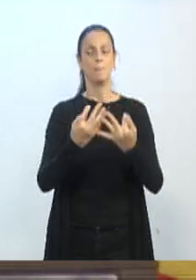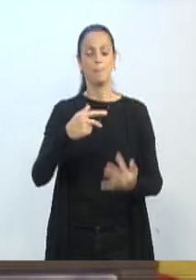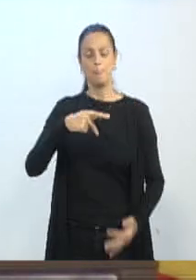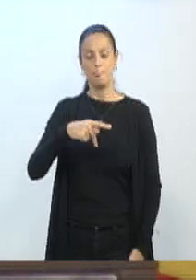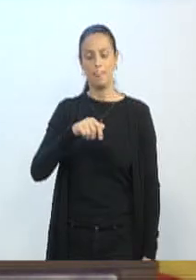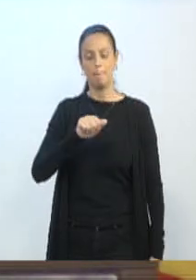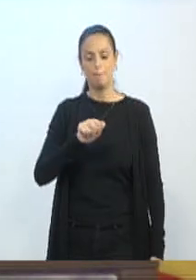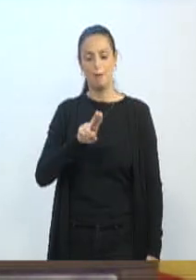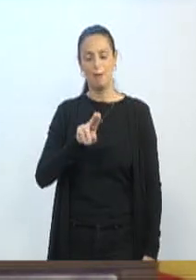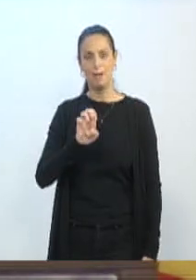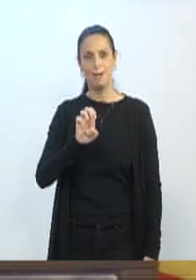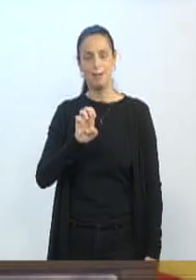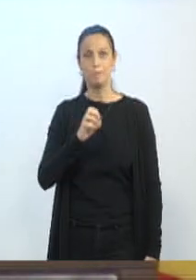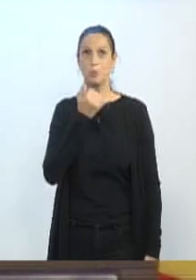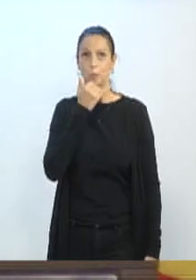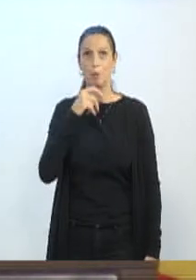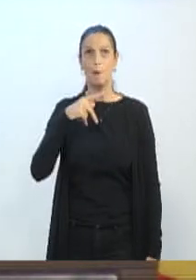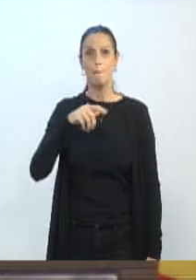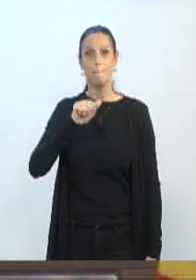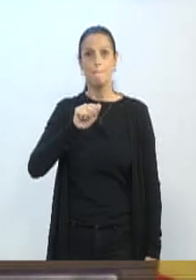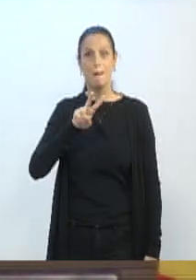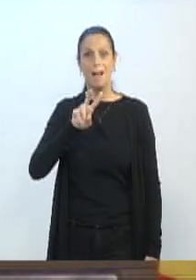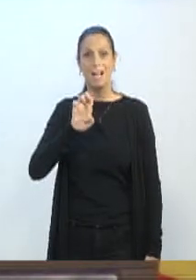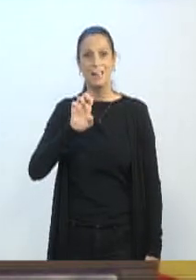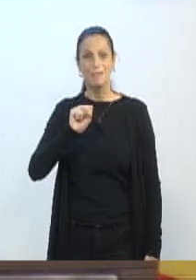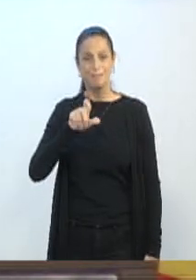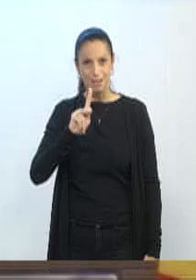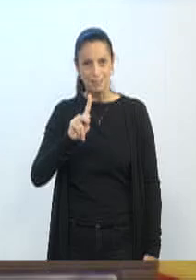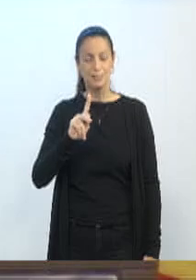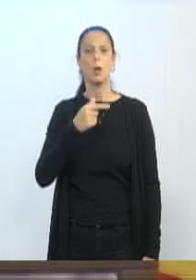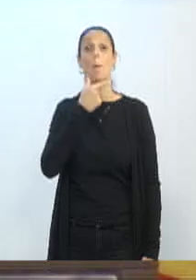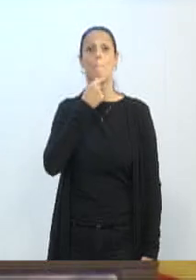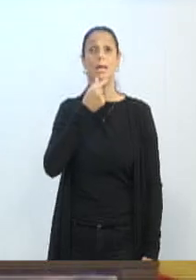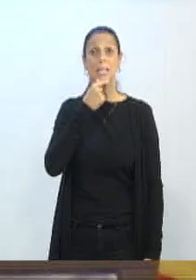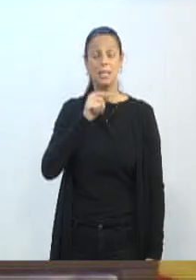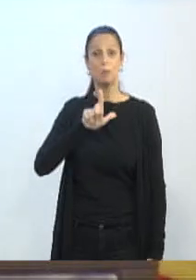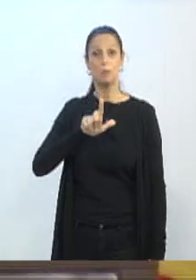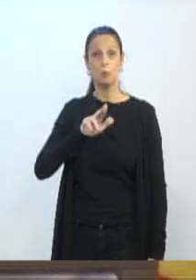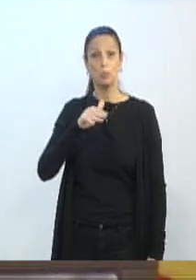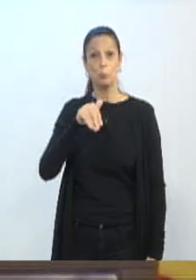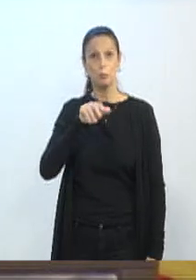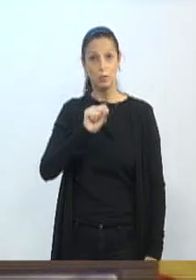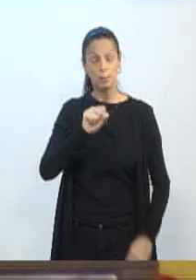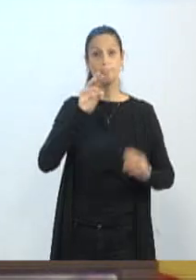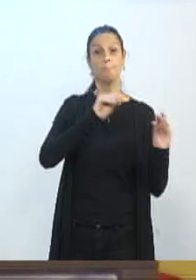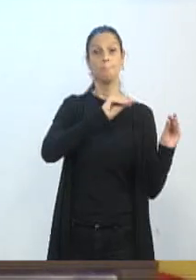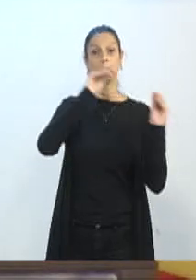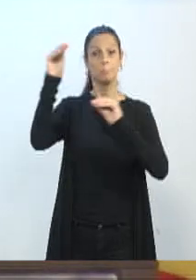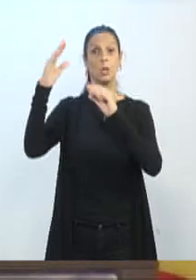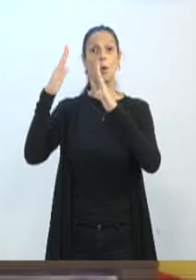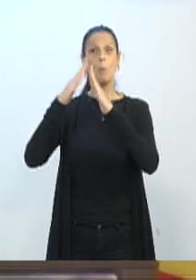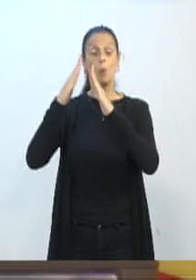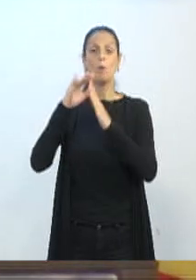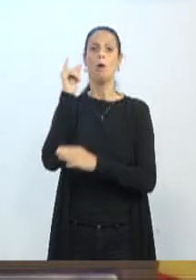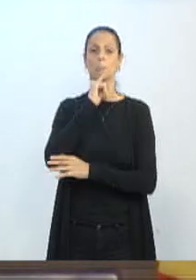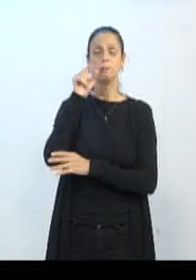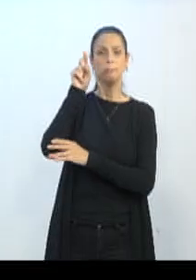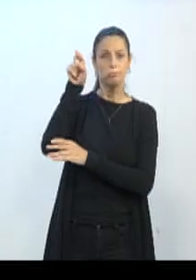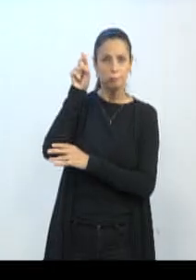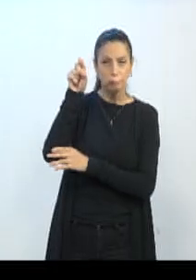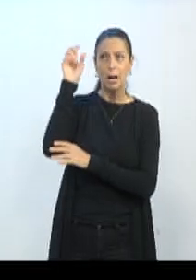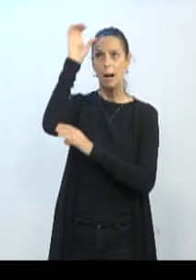através do Lucas que foi morar na Itália justamente para aprender né a fabricação